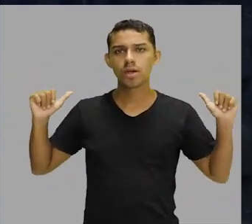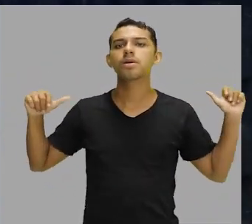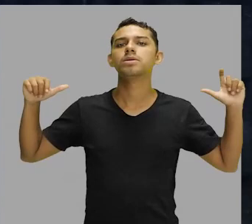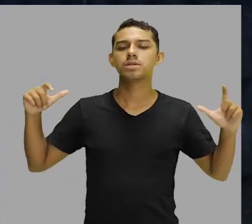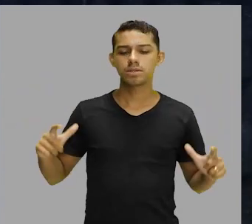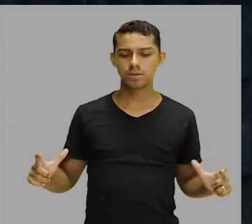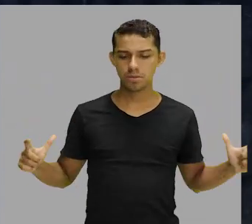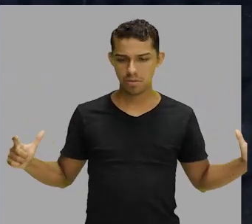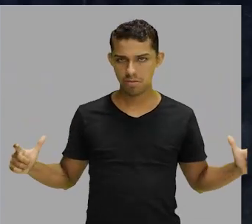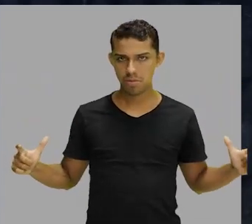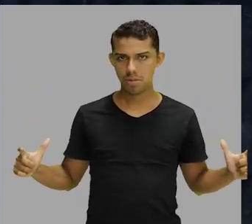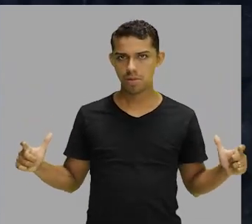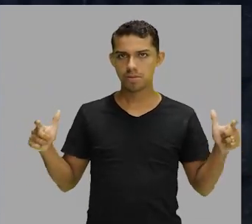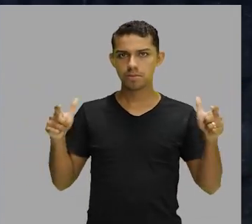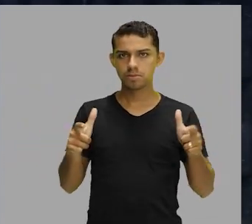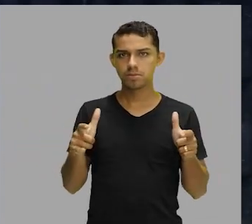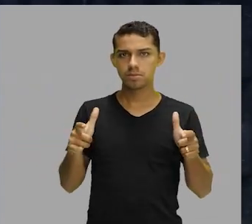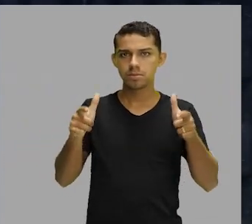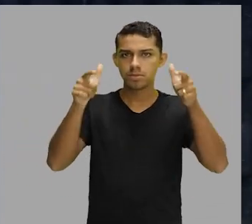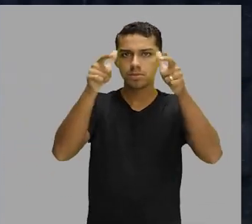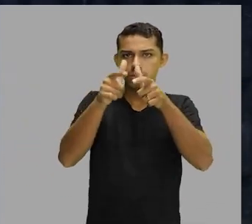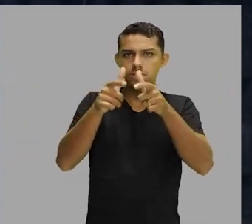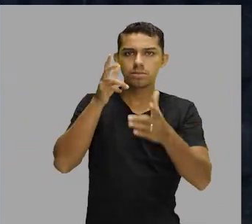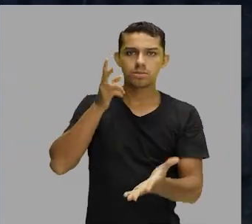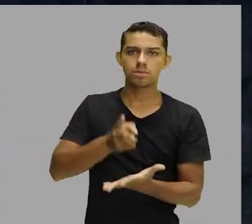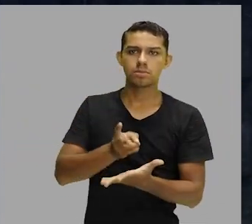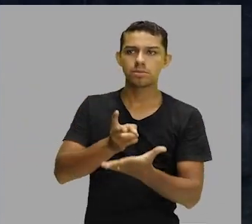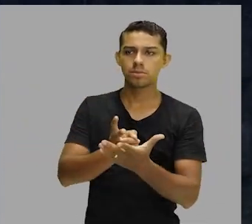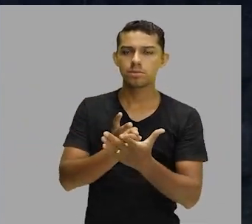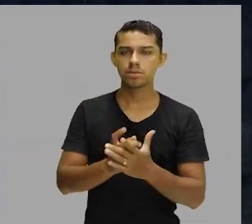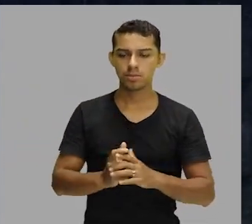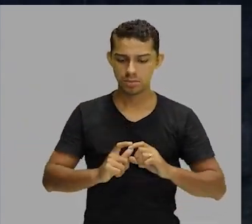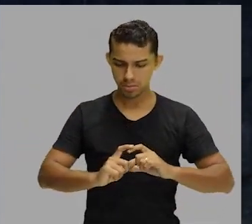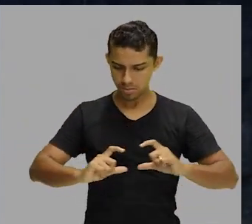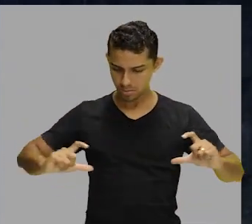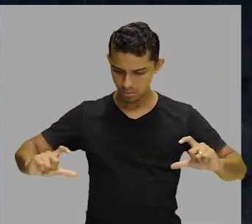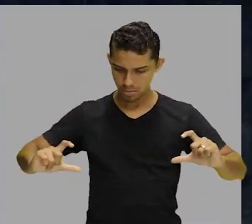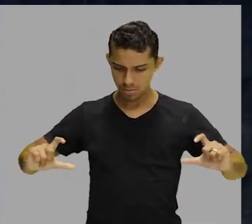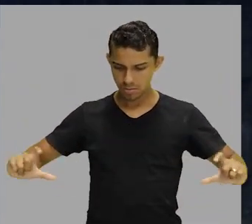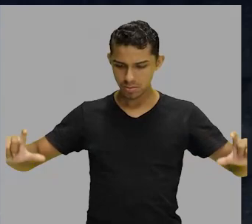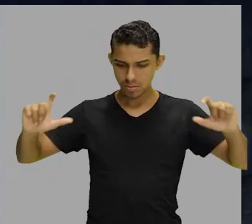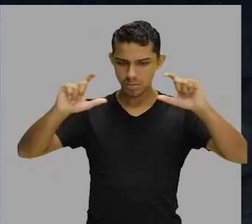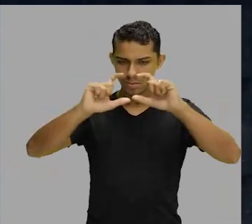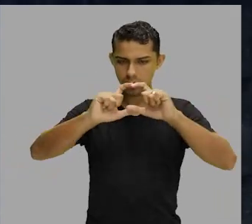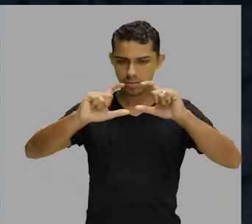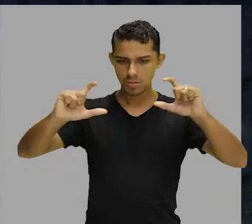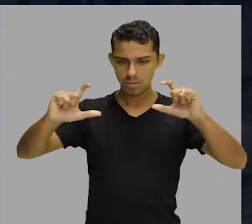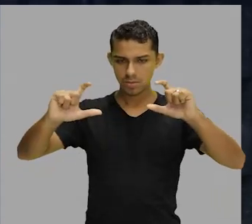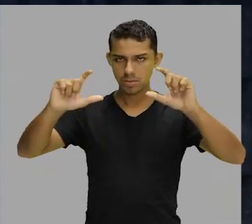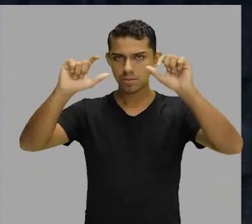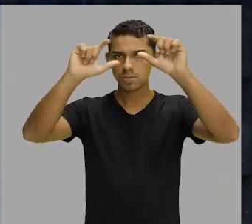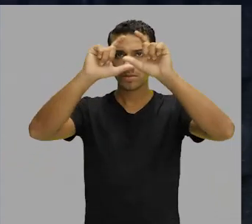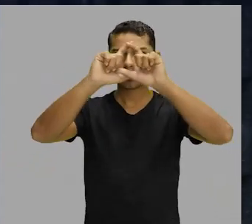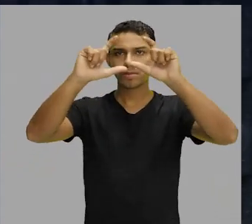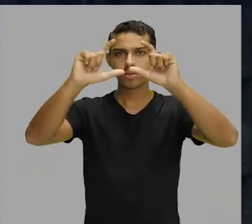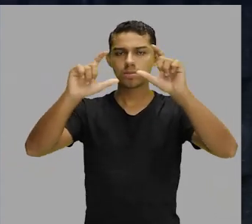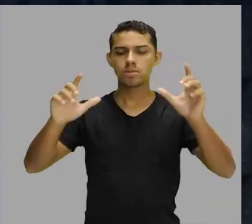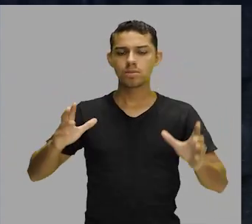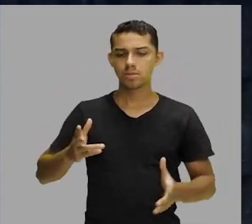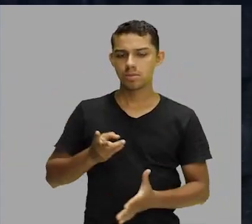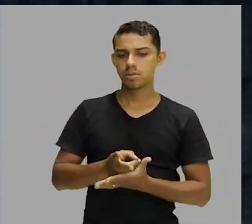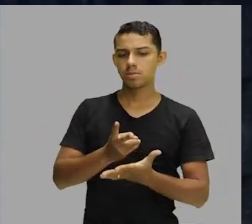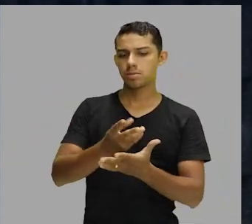da pirâmide ela é mais larga do que o ápice. Porque a cada nível trófico, uma parte da energia ela vai sendo